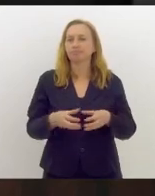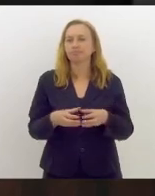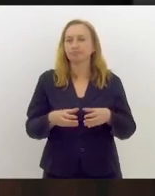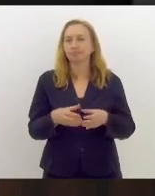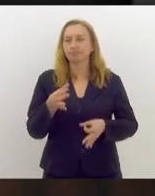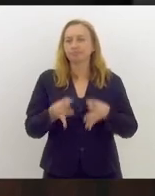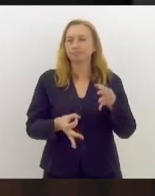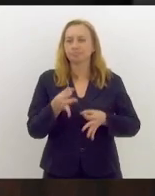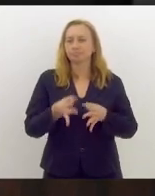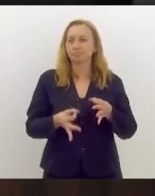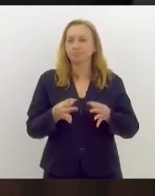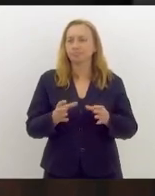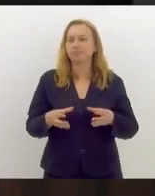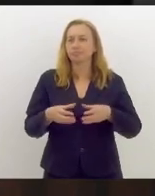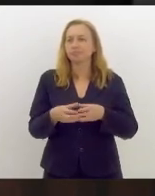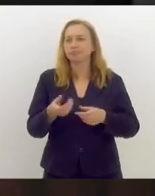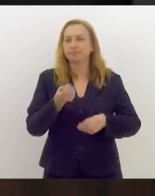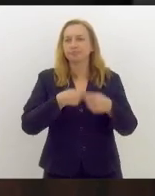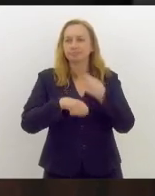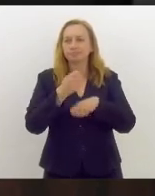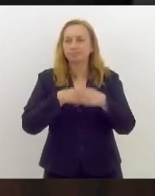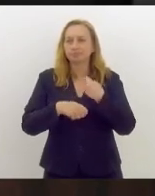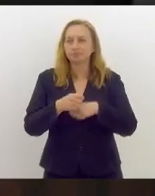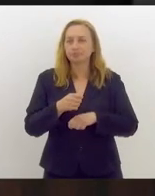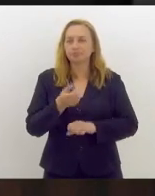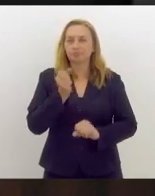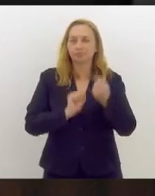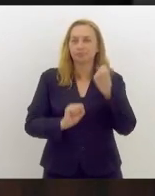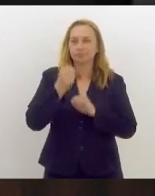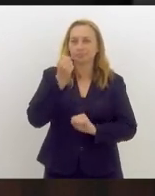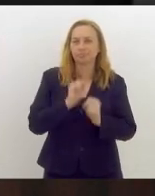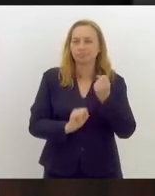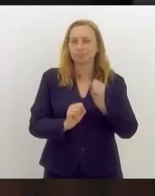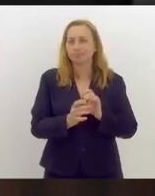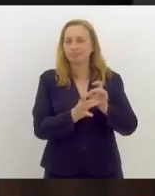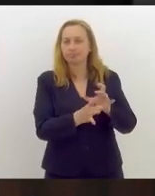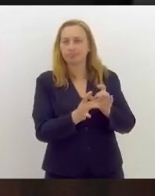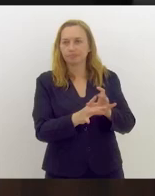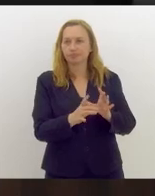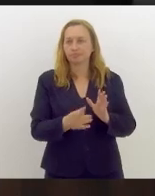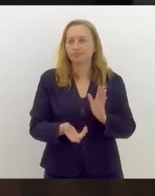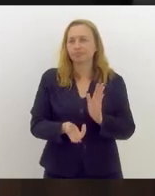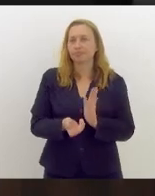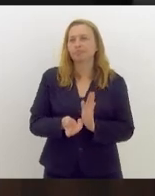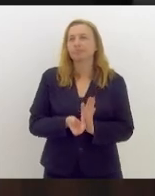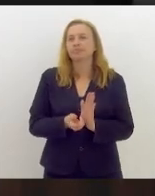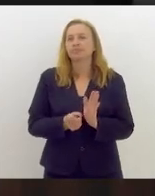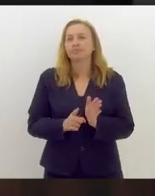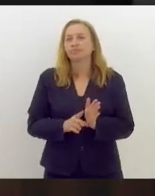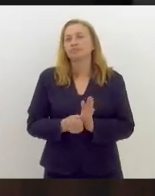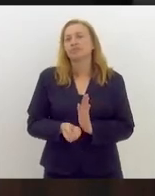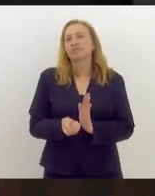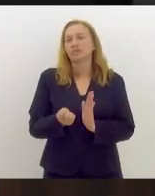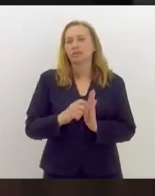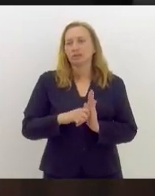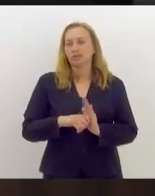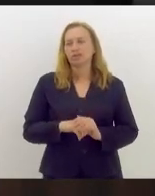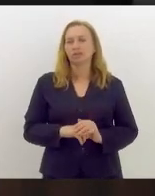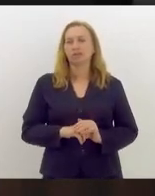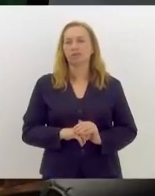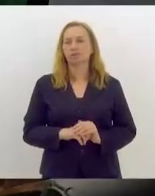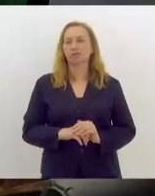de Justiça de economia de comércio tributação e orçamento para emitir parecer pela comissão de condição Justiça deputada Luiz